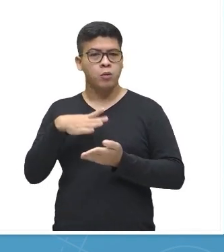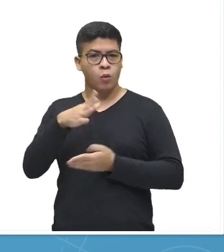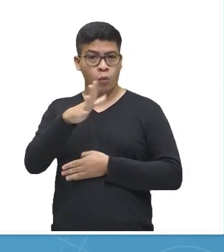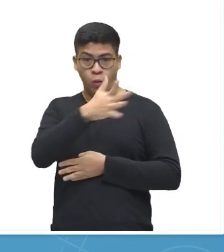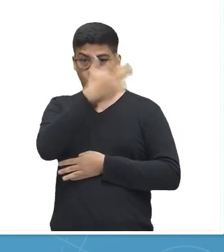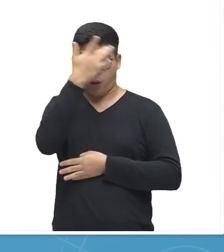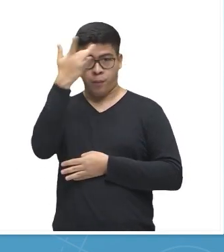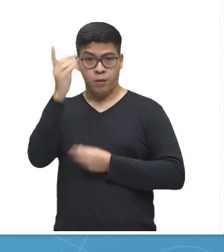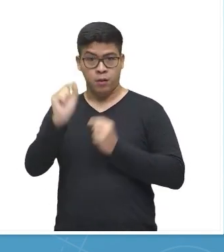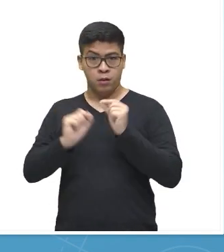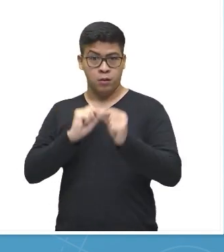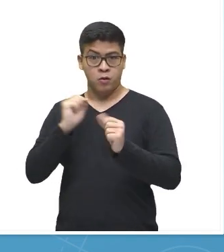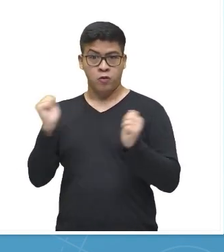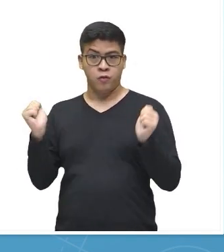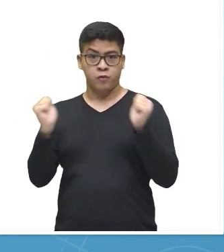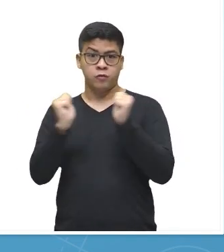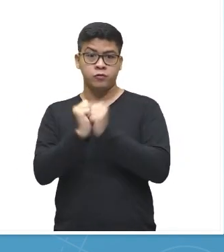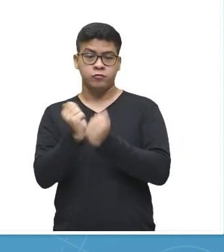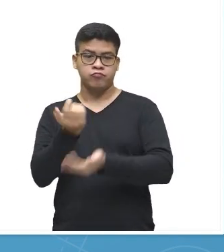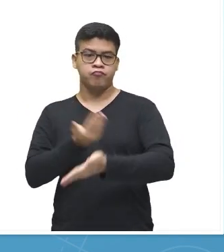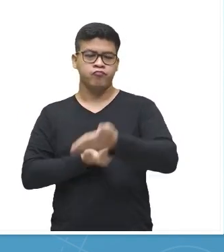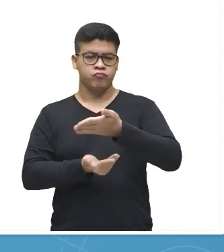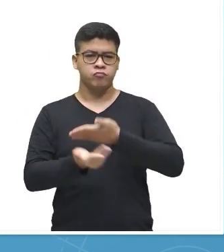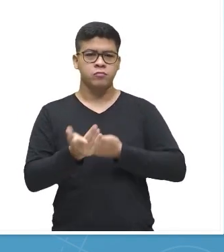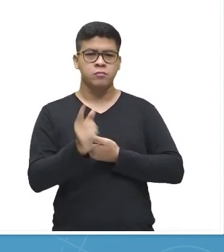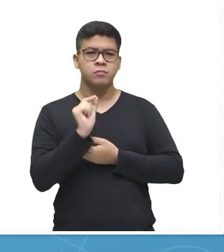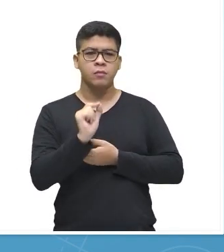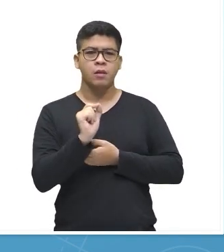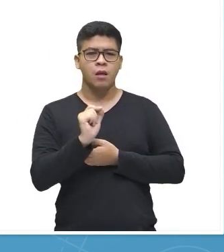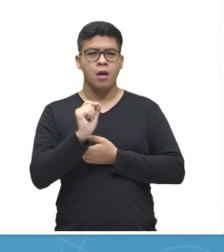viver junto com os outros e a